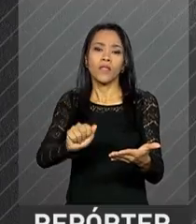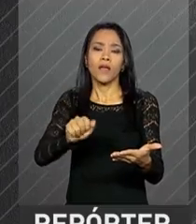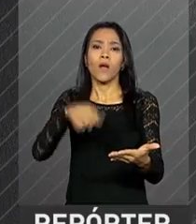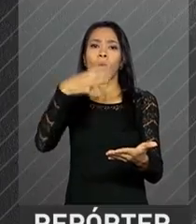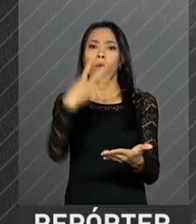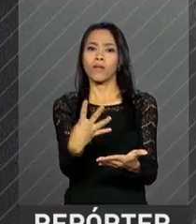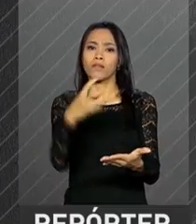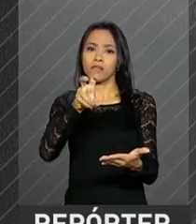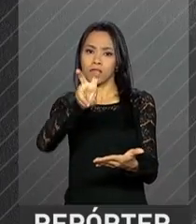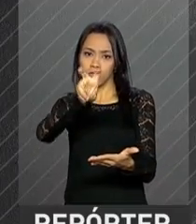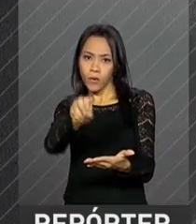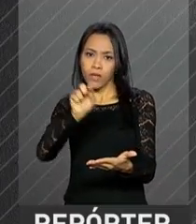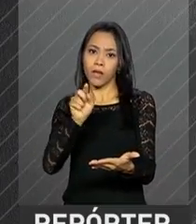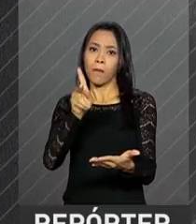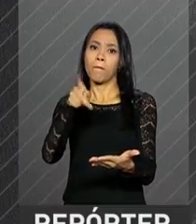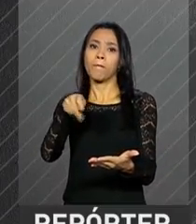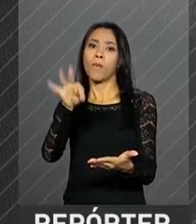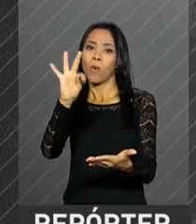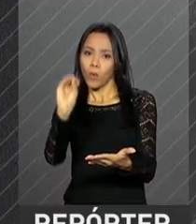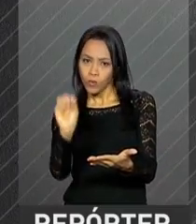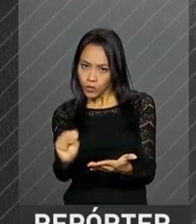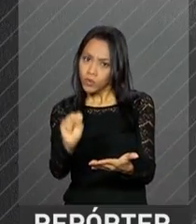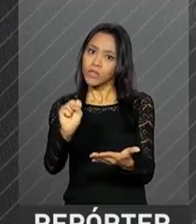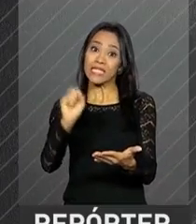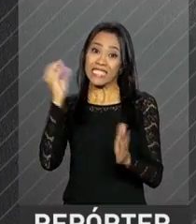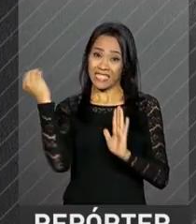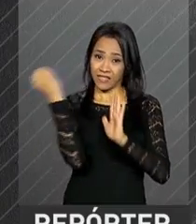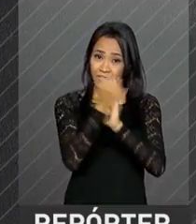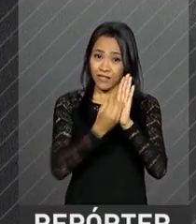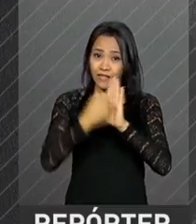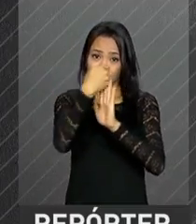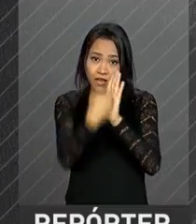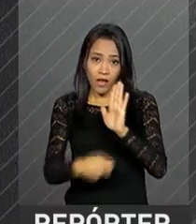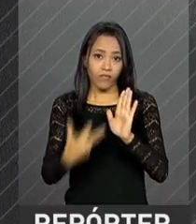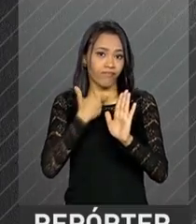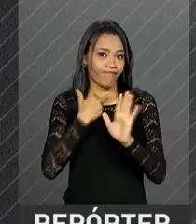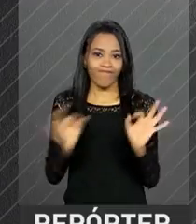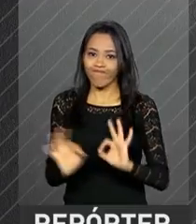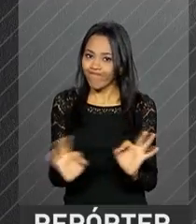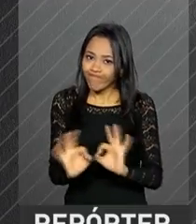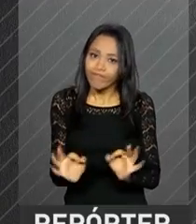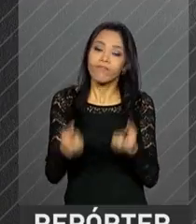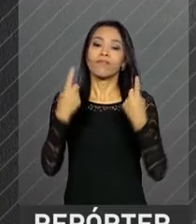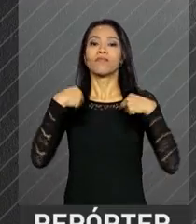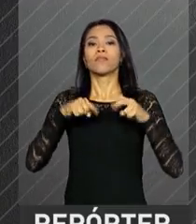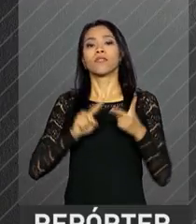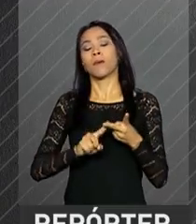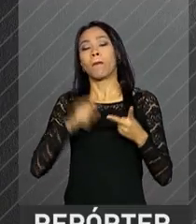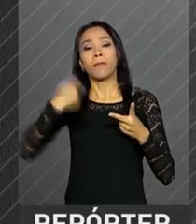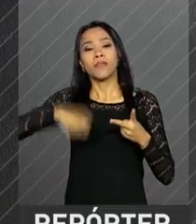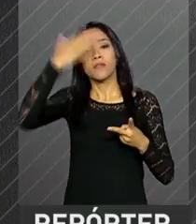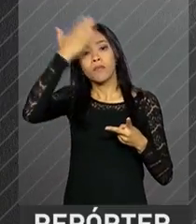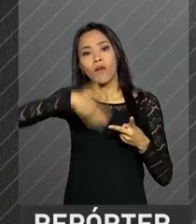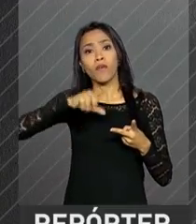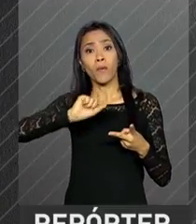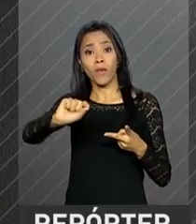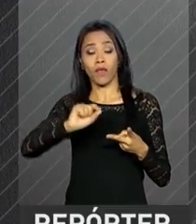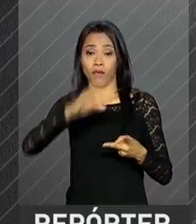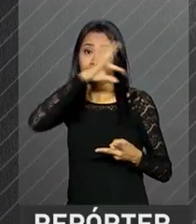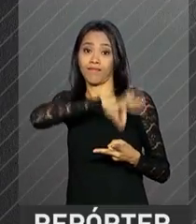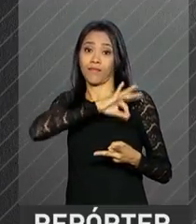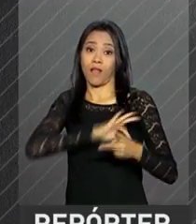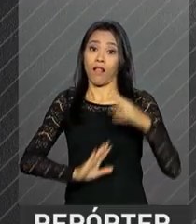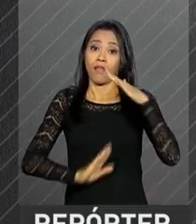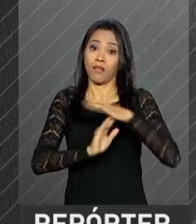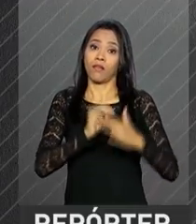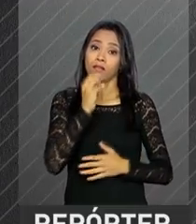de 450 pontos sem ter zerado a redação o estudante precisa ainda comprovar renda familiar